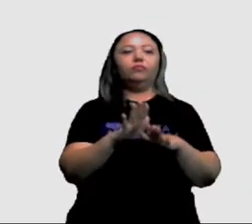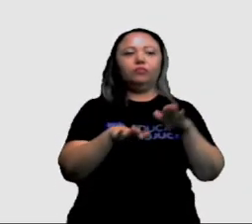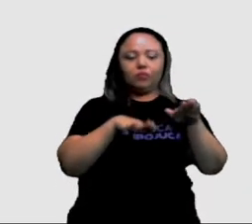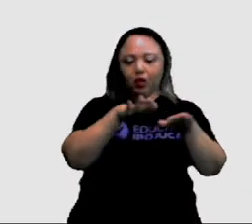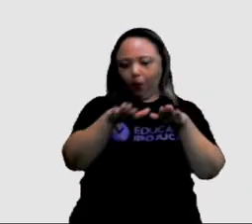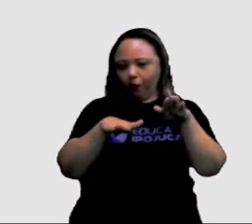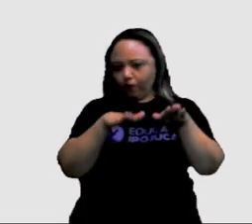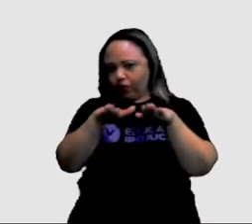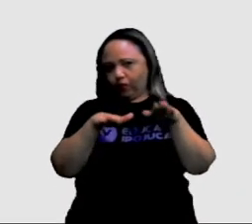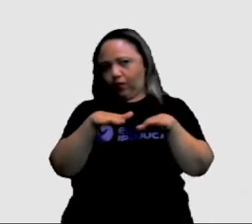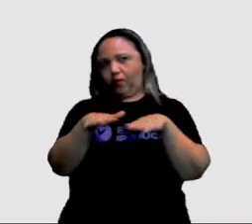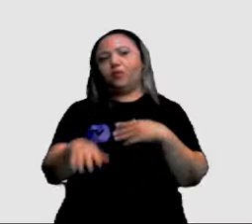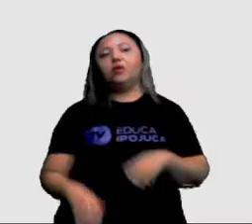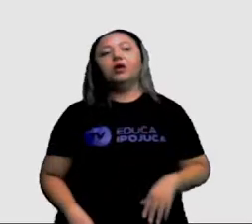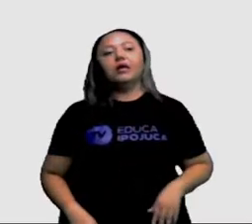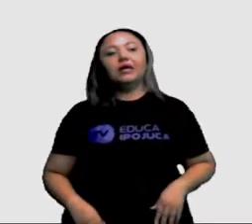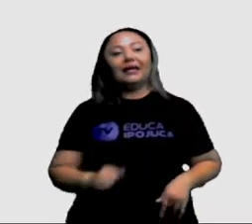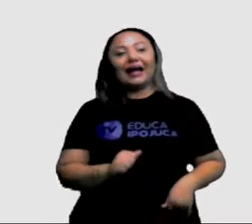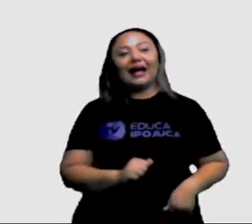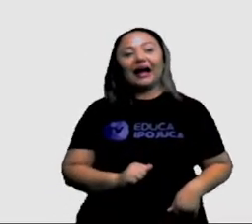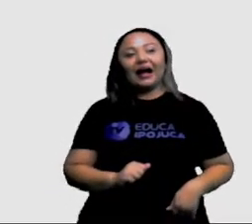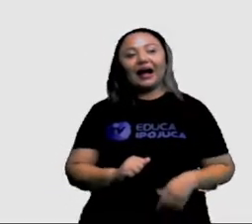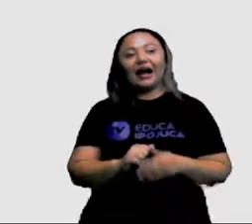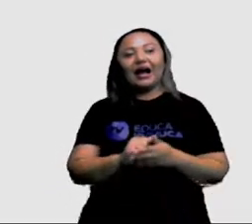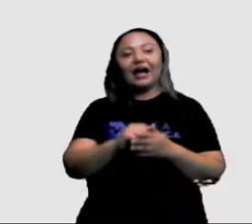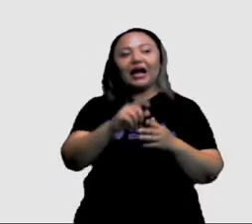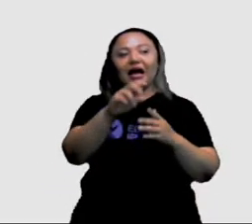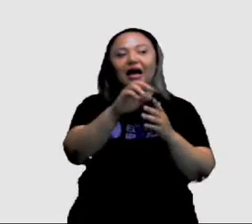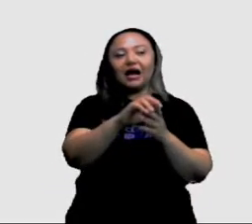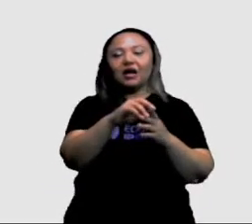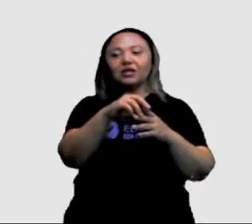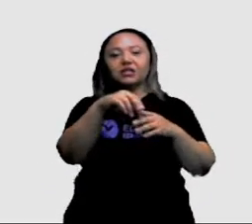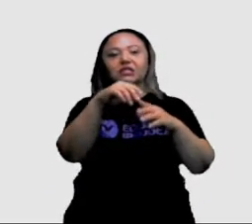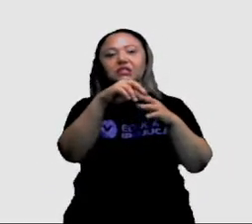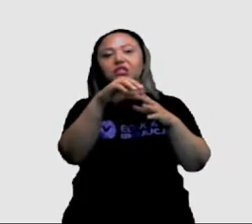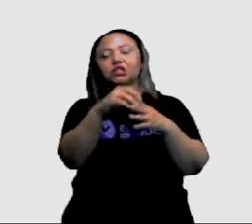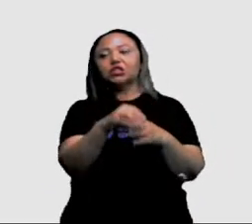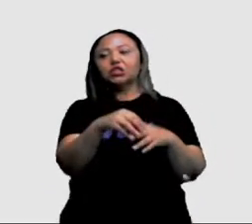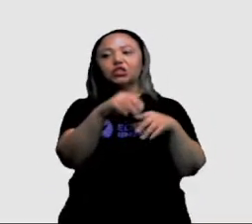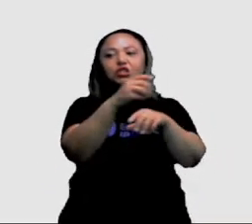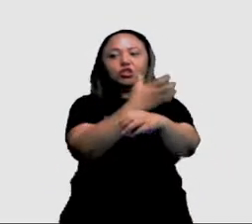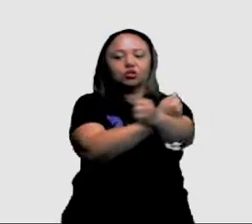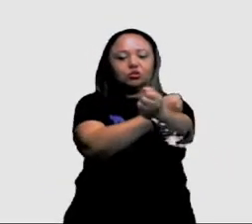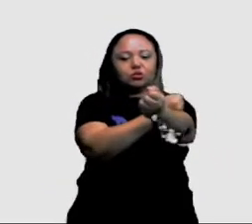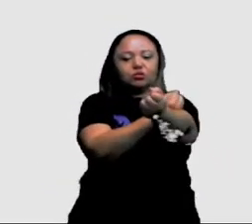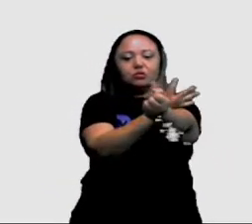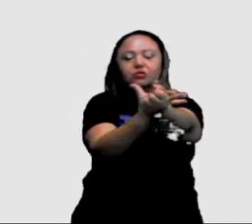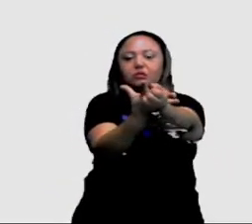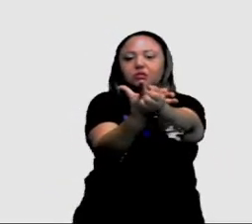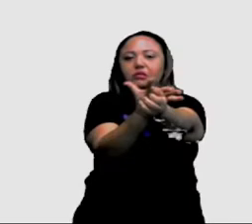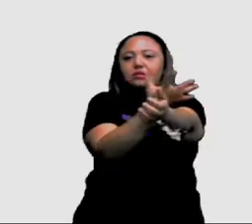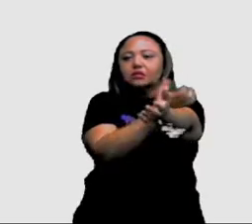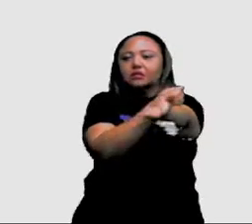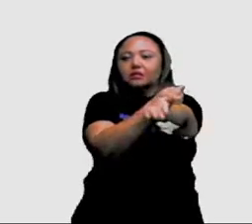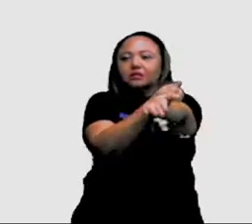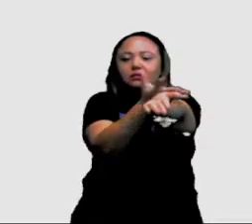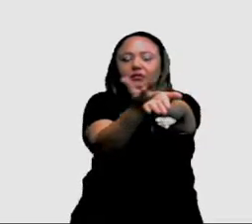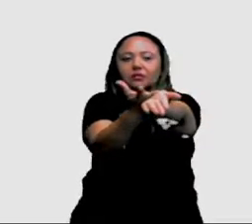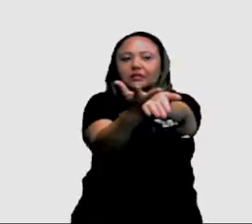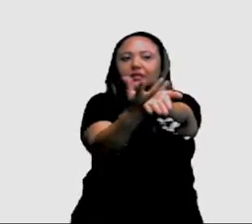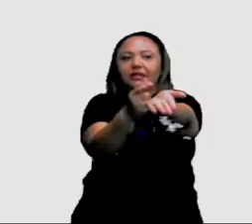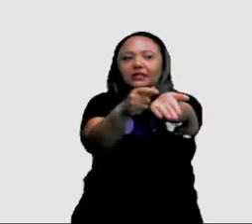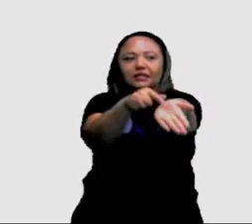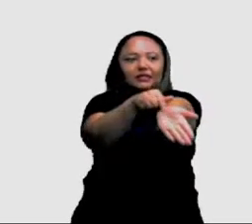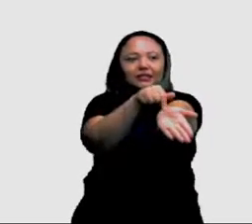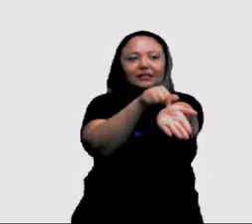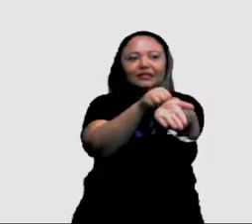A descontração é a qualidade física que vai ser compreendida como um fenômeno neuromuscular.